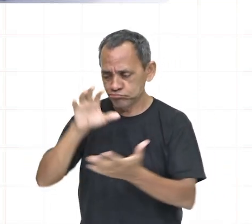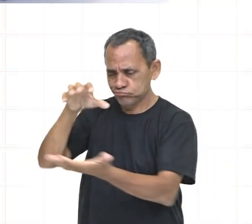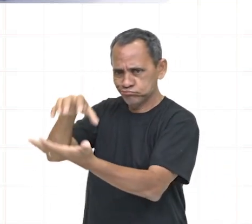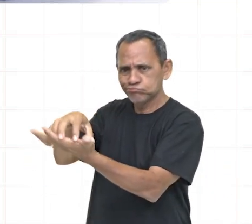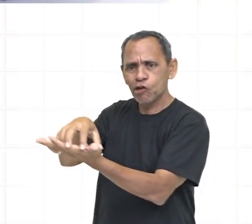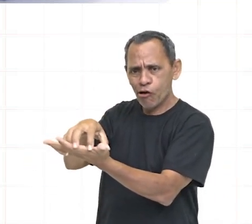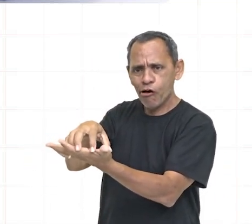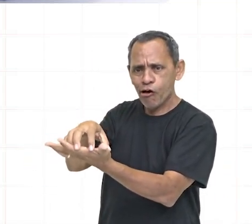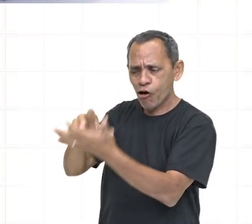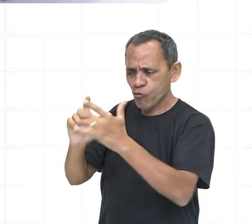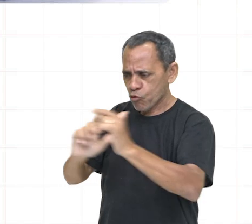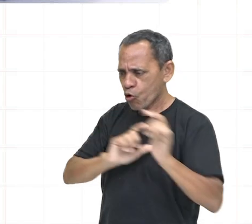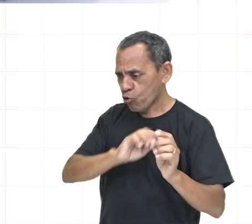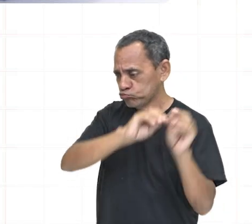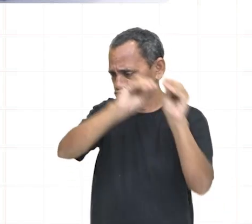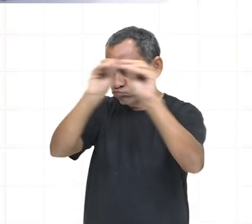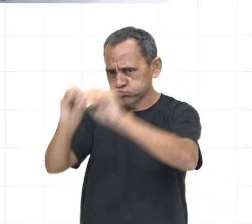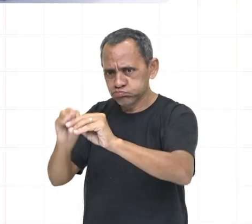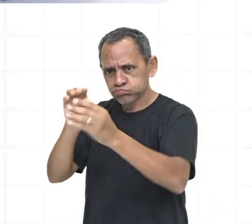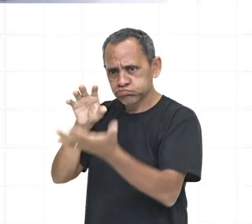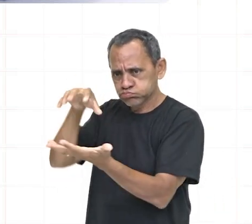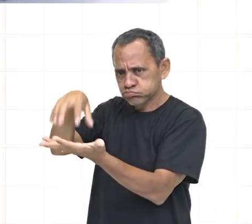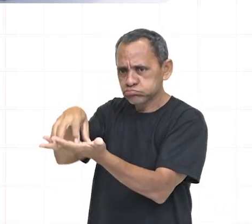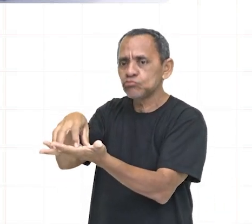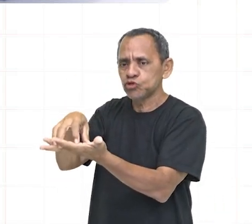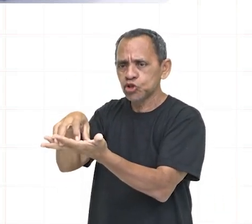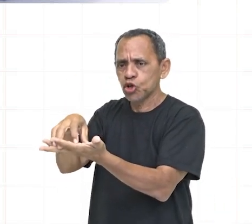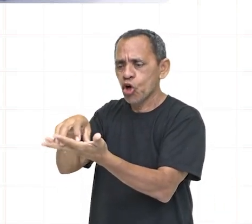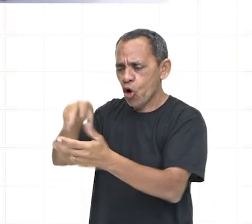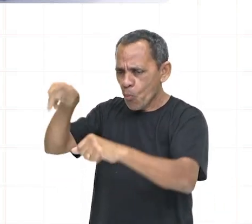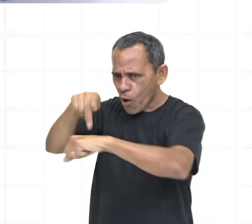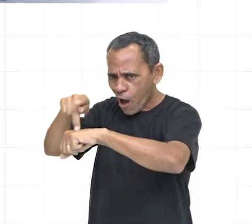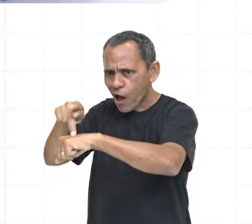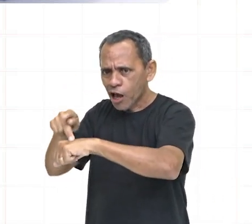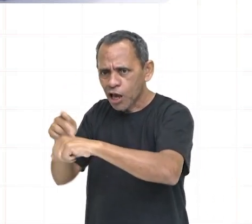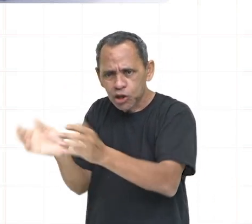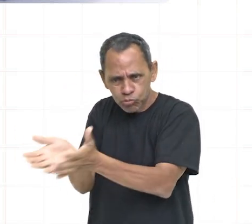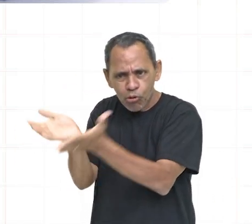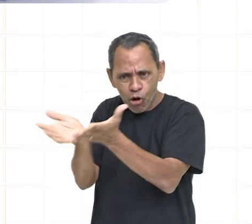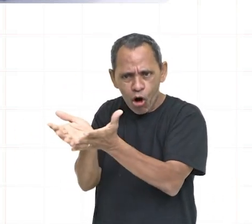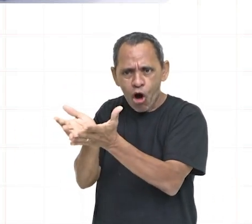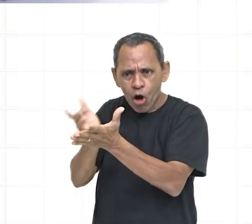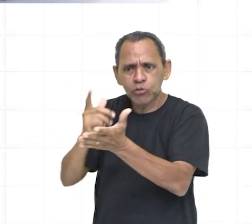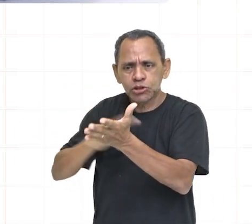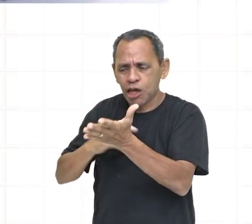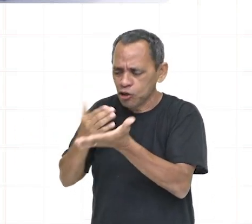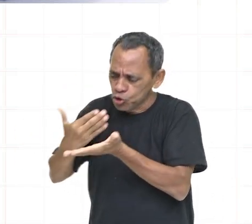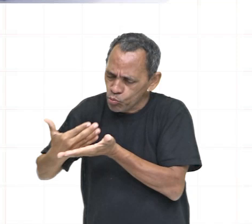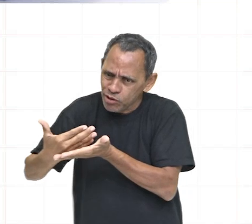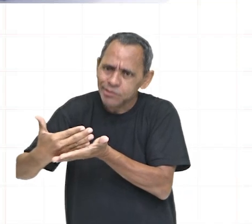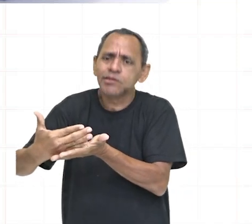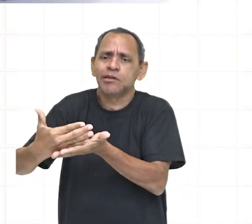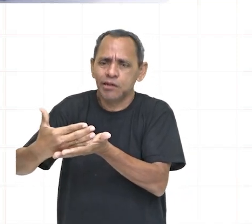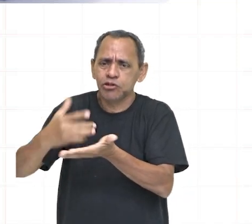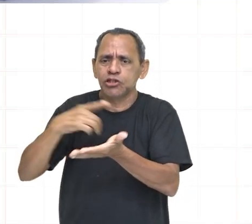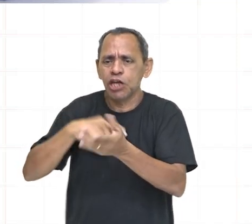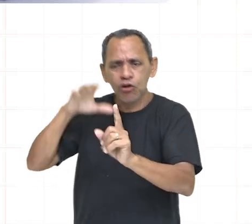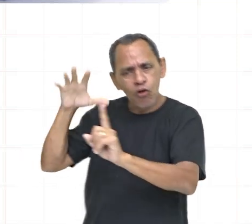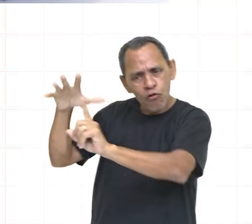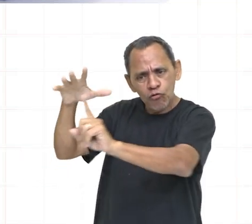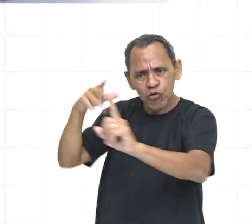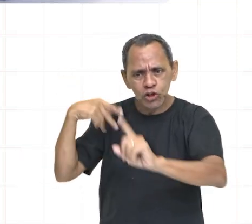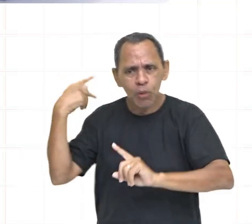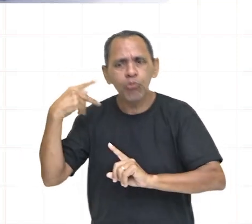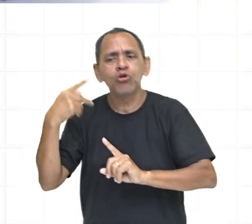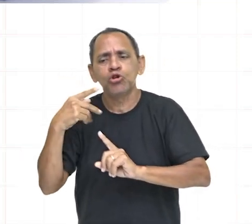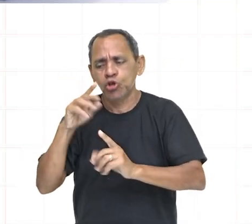lá em países bem mais pobres e acabam exercendo, inclusive, um poder político lá naquele país onde